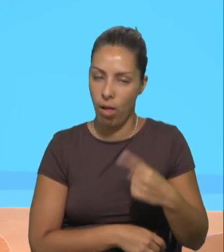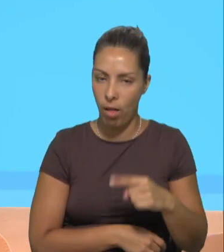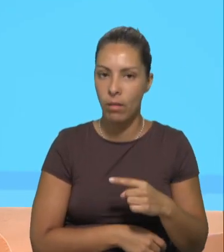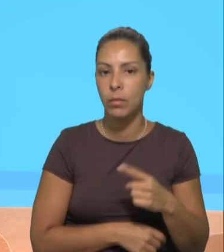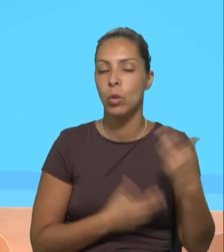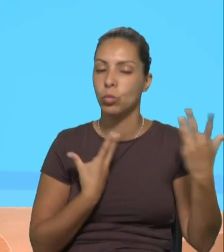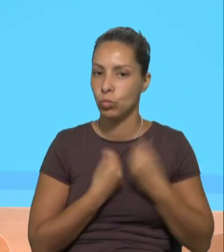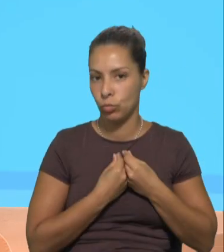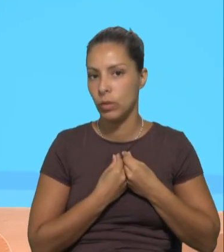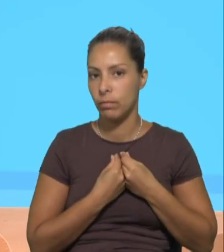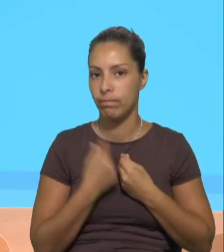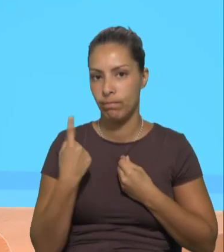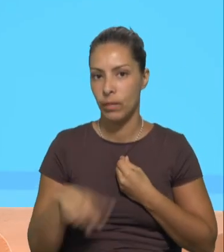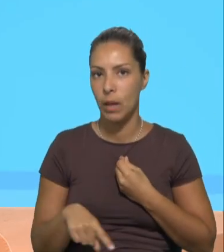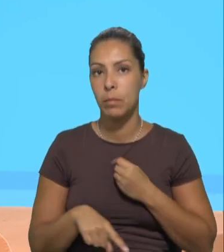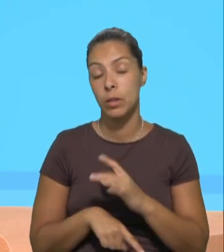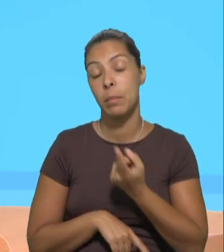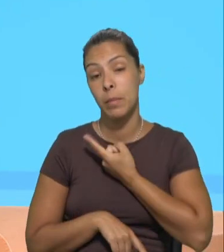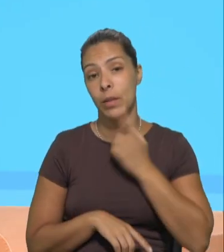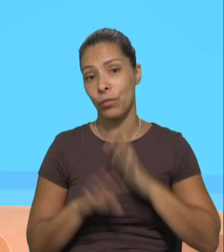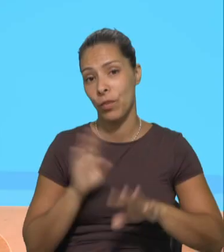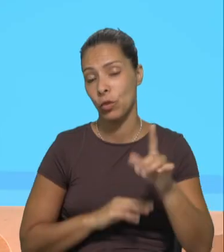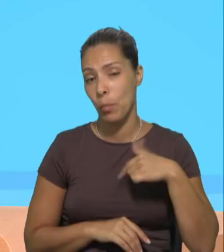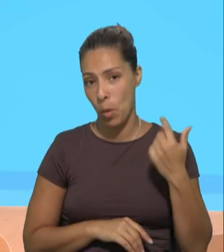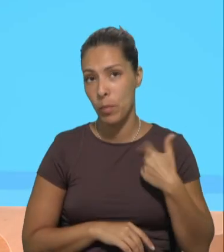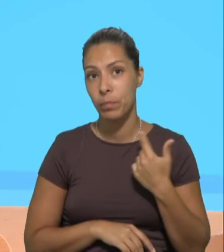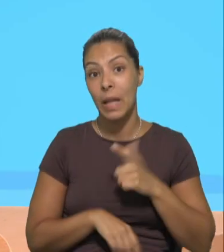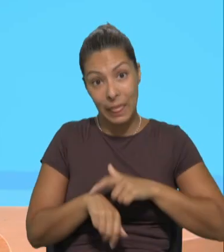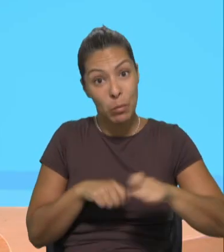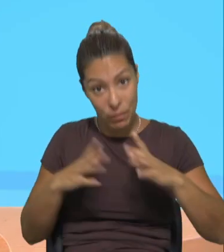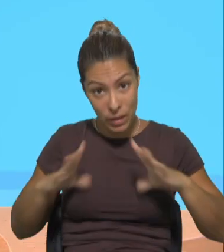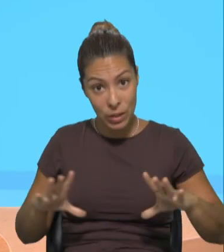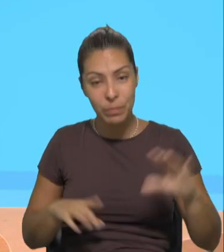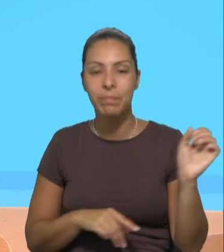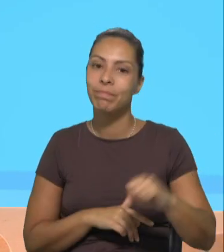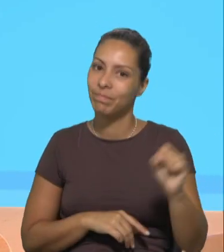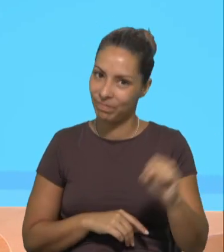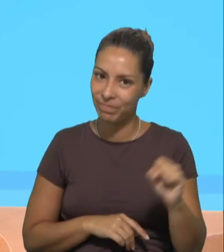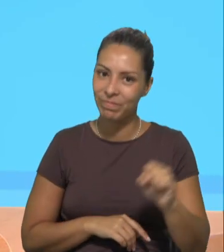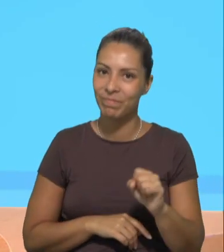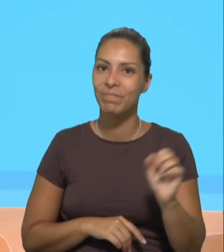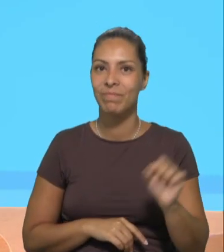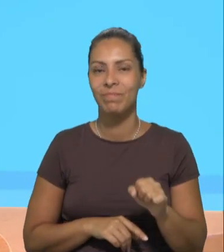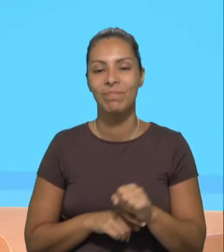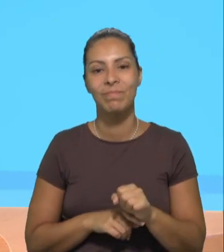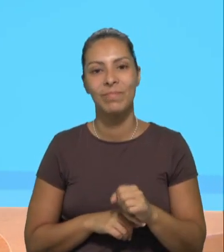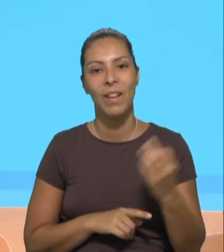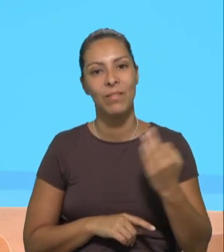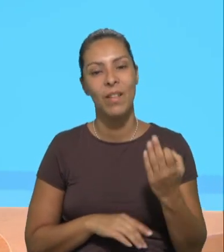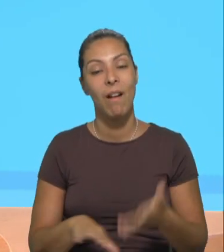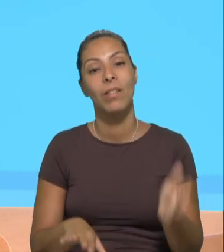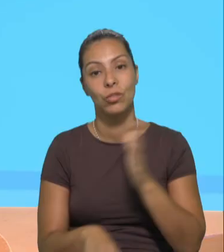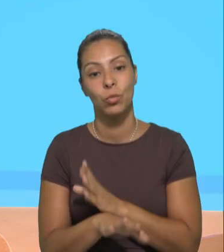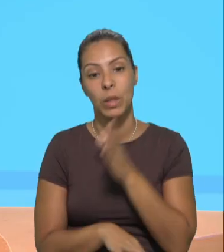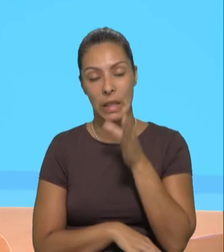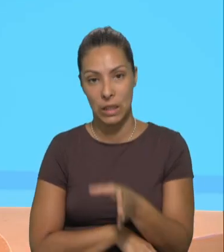acompanhado. Mas tem que ser eu a fazer. Também em tempo de férias. Também em tempo de férias. E esse, se calhar, até é um tempo na linha do que dizíamos para